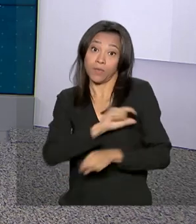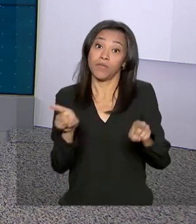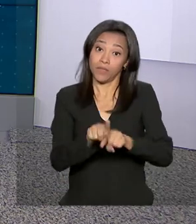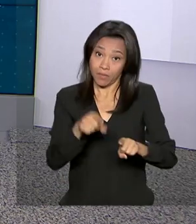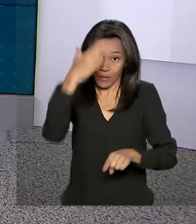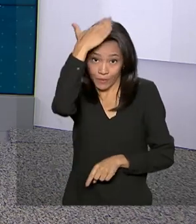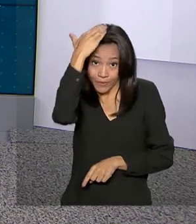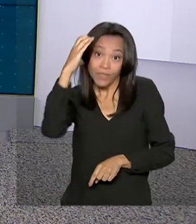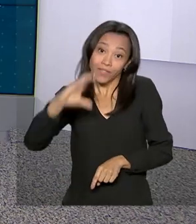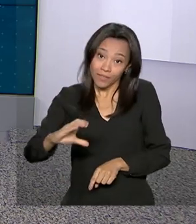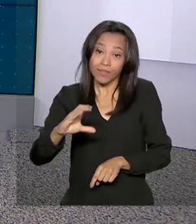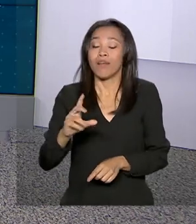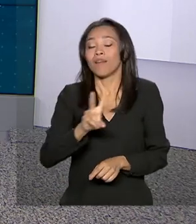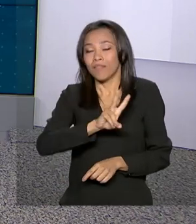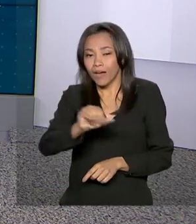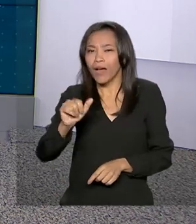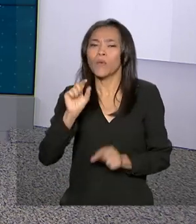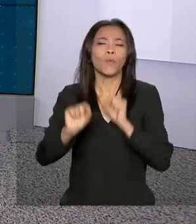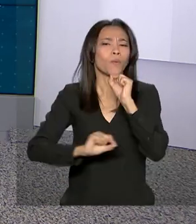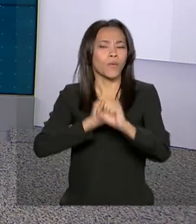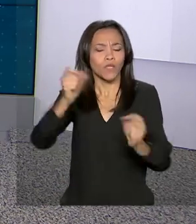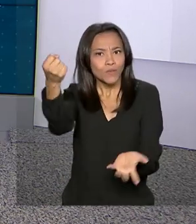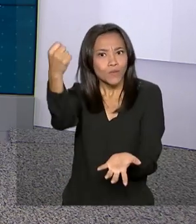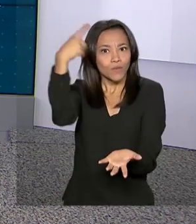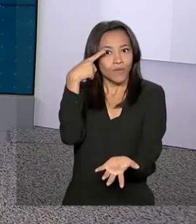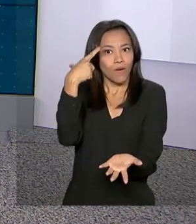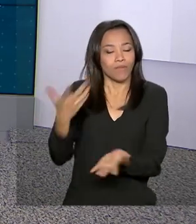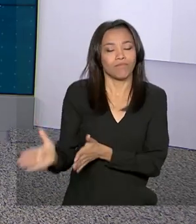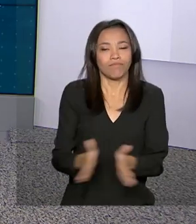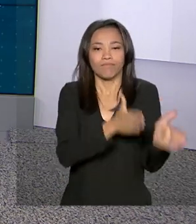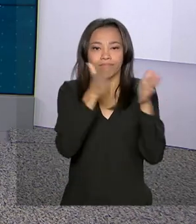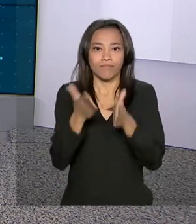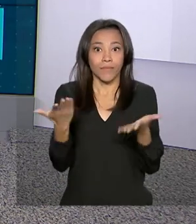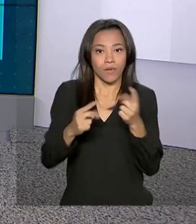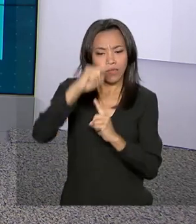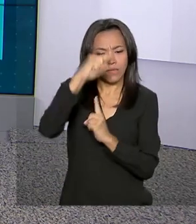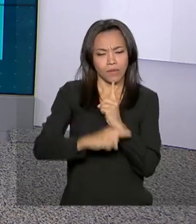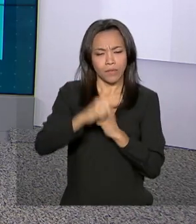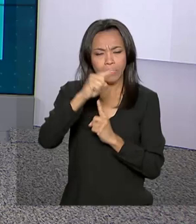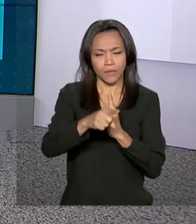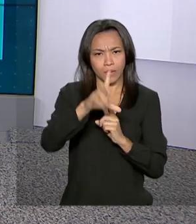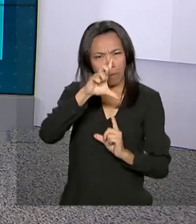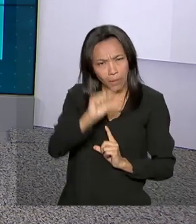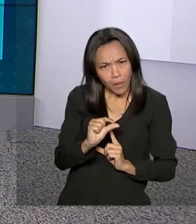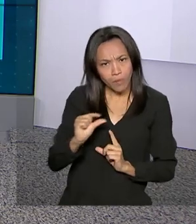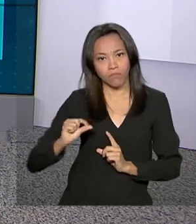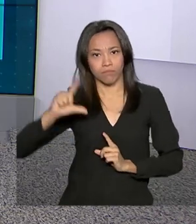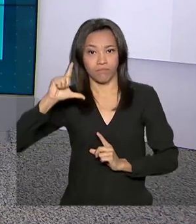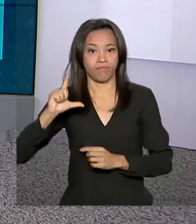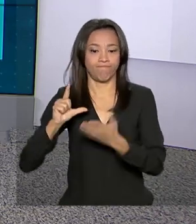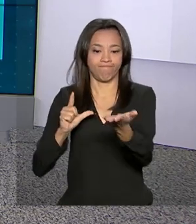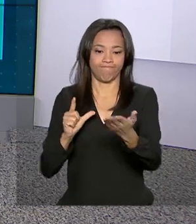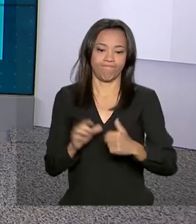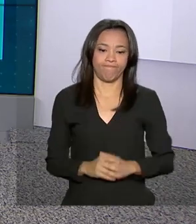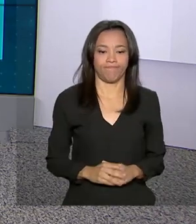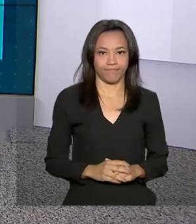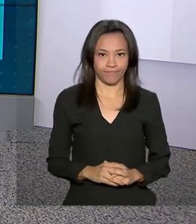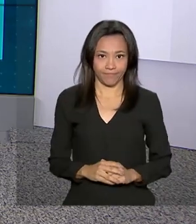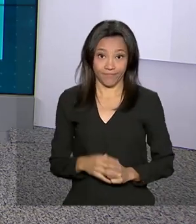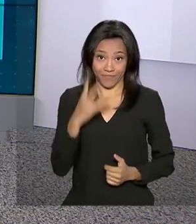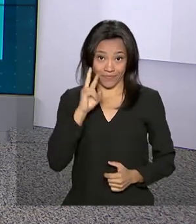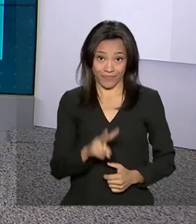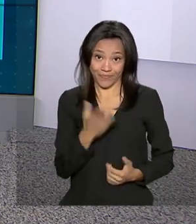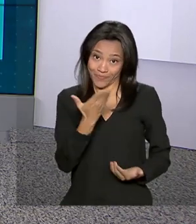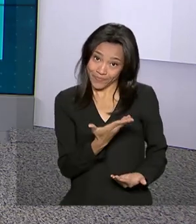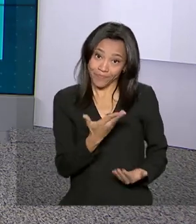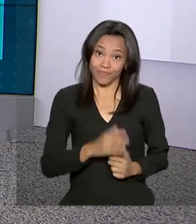curitiba vamos ter predomínio de sol vamos agora as temperaturas máximas e mínimas aqui